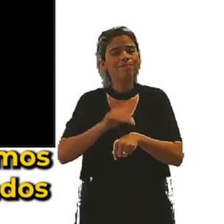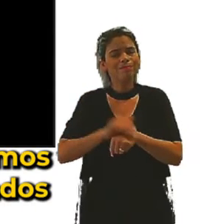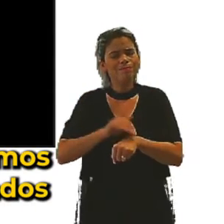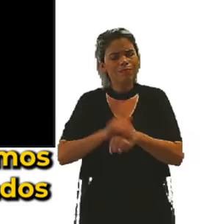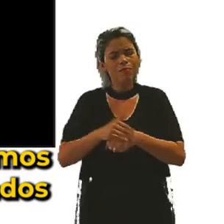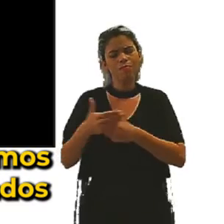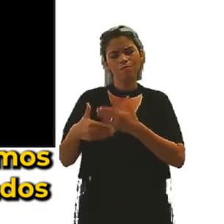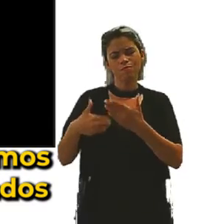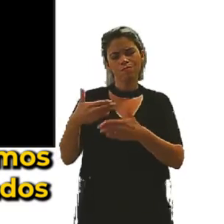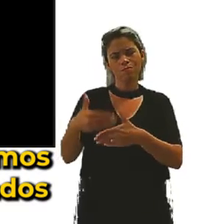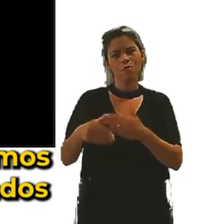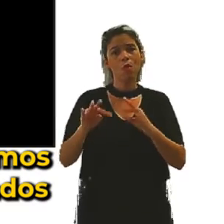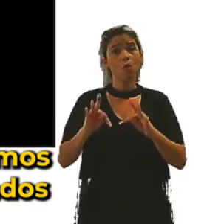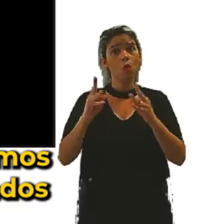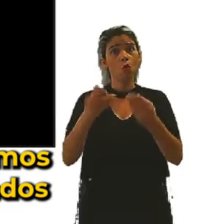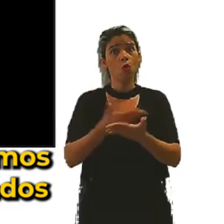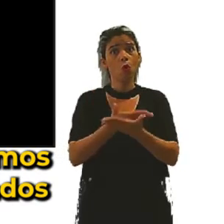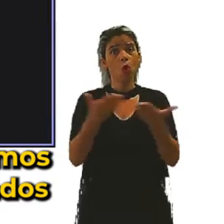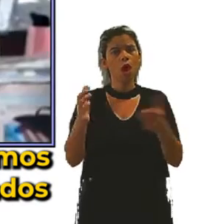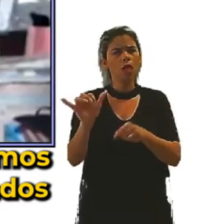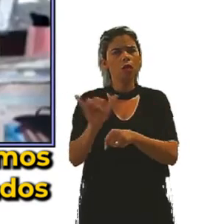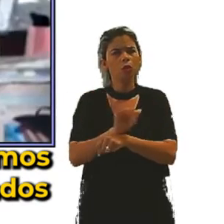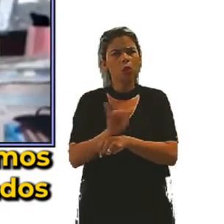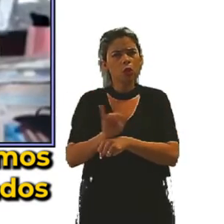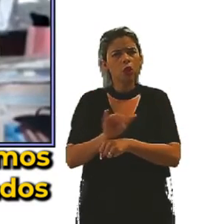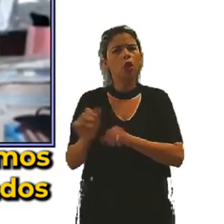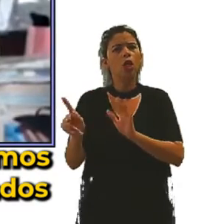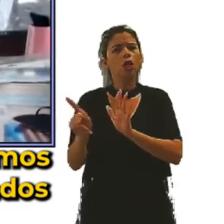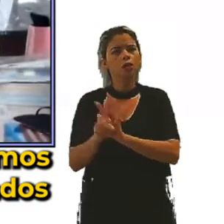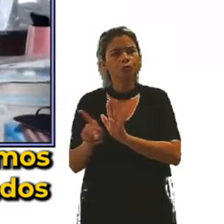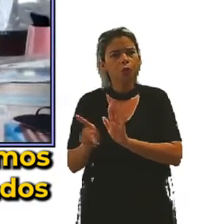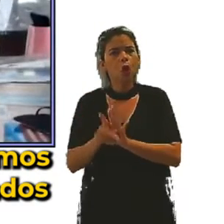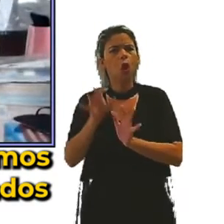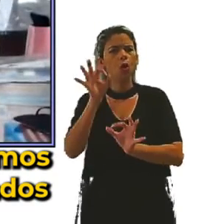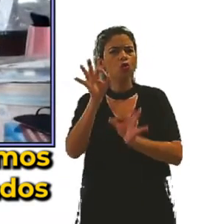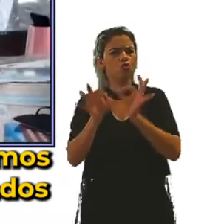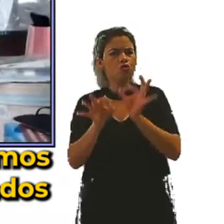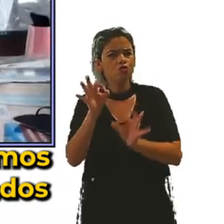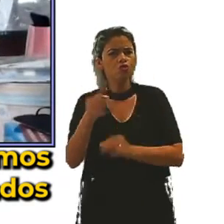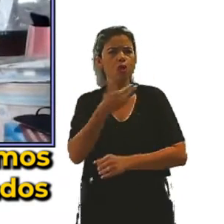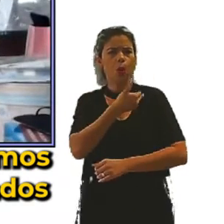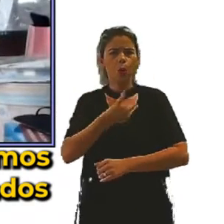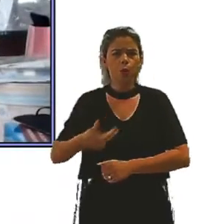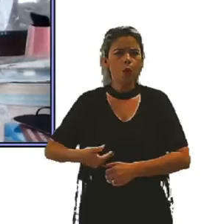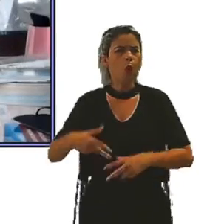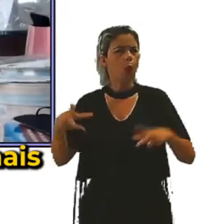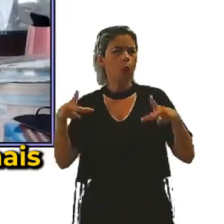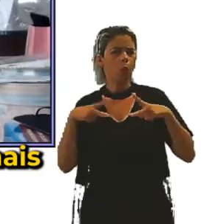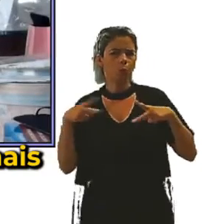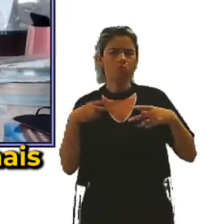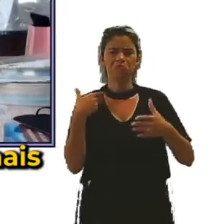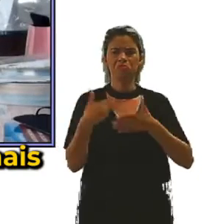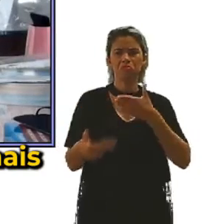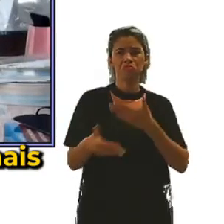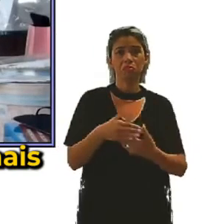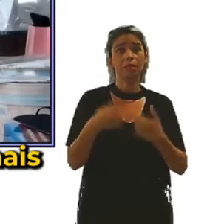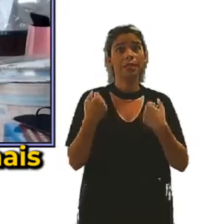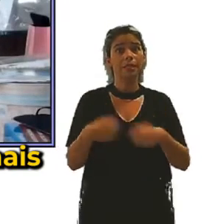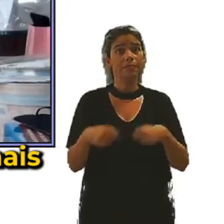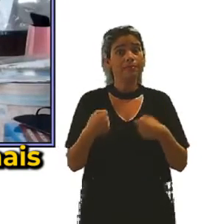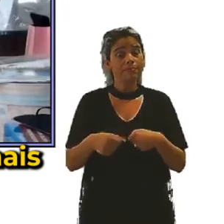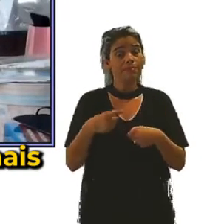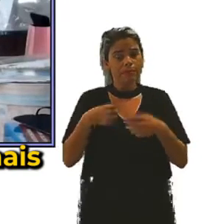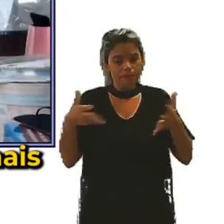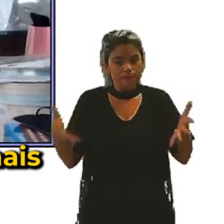faz necessário, que todos os mecanismos institucionais, jurídicos, públicos e privados, eles sejam,